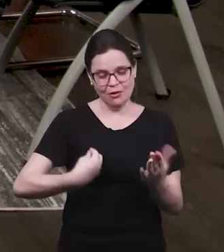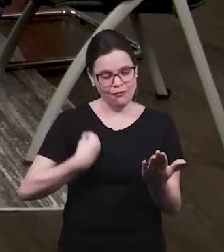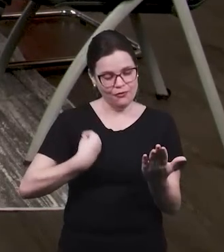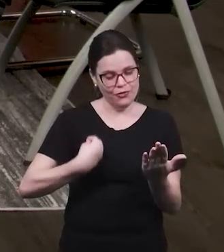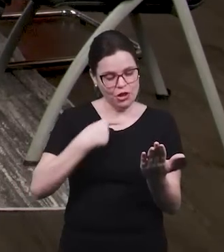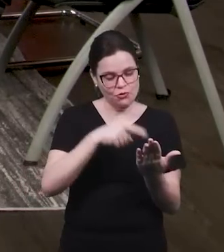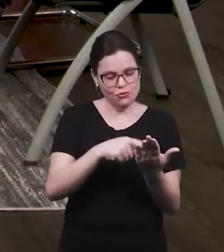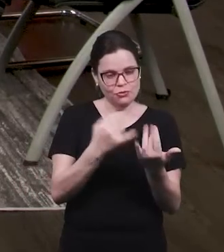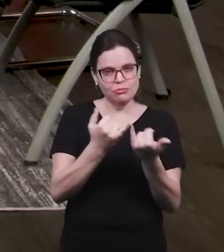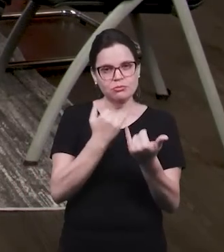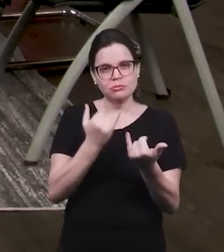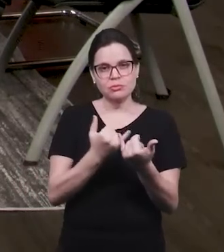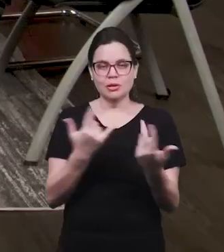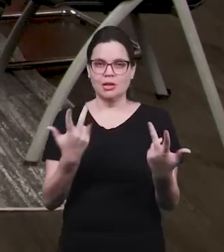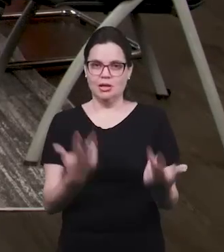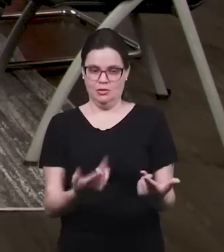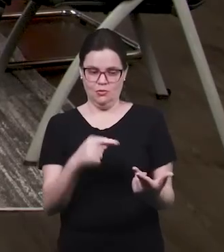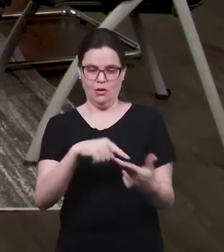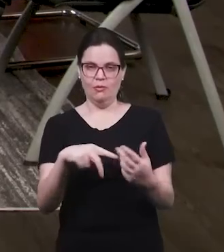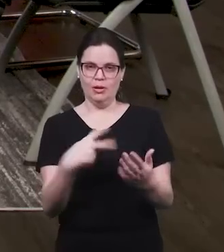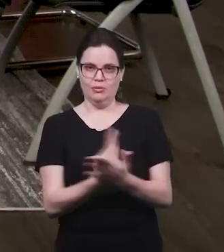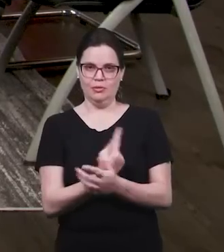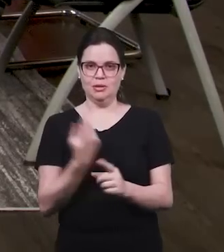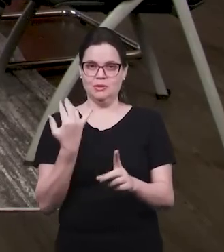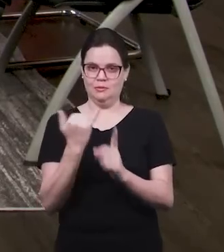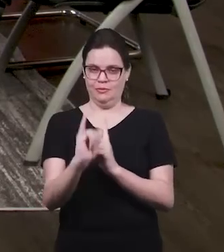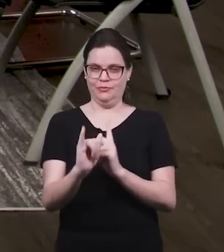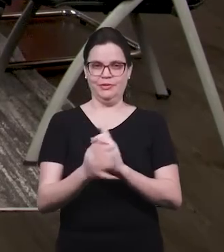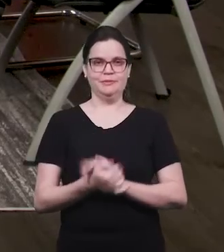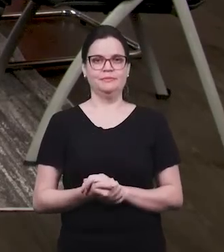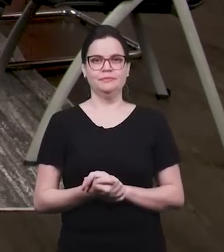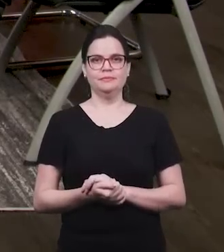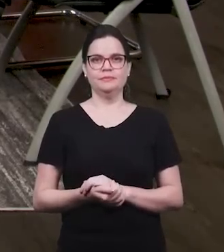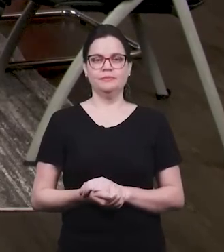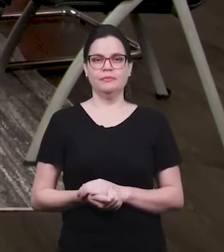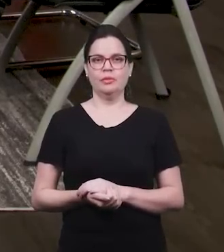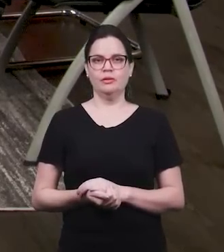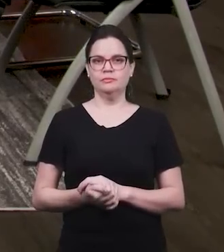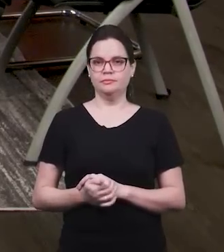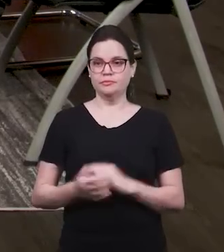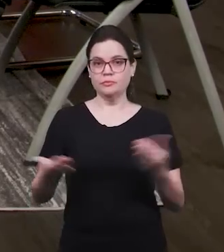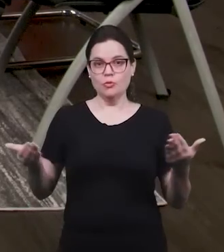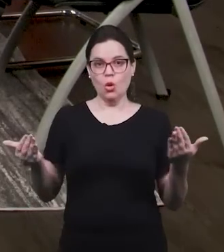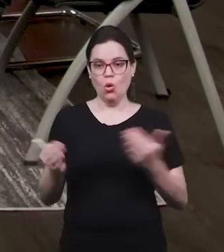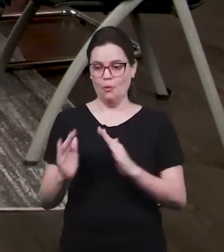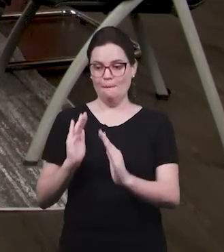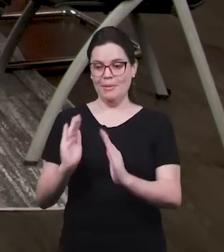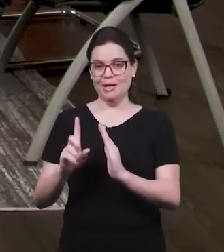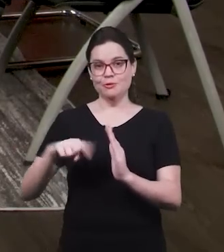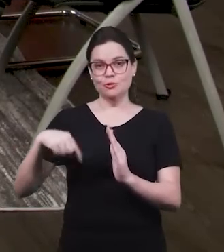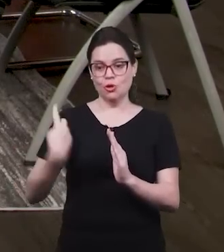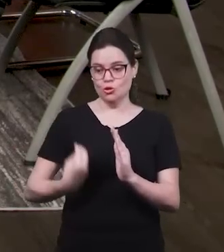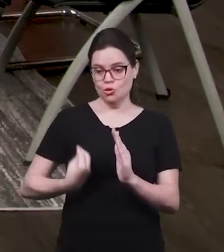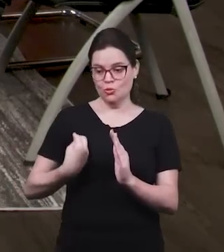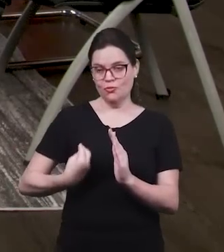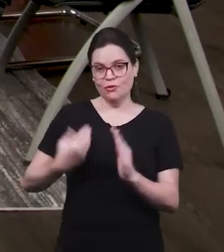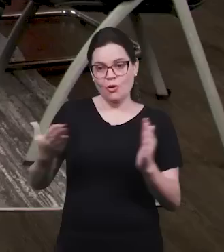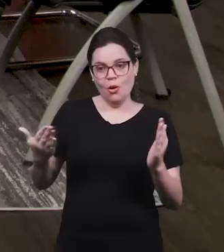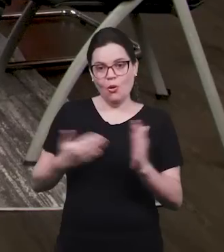A igreja de hoje, ela vive a experiência de todas as cartas, né? Porque